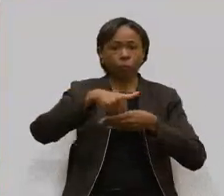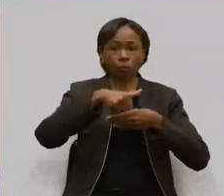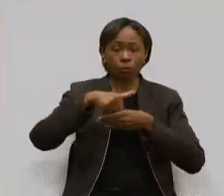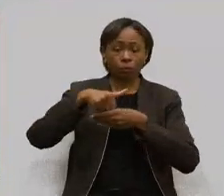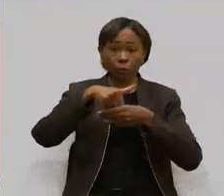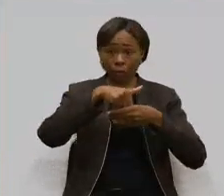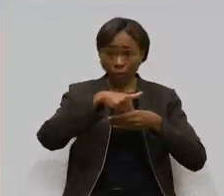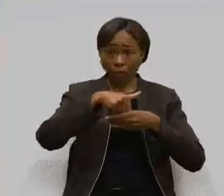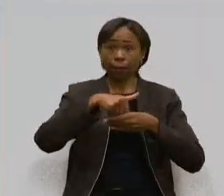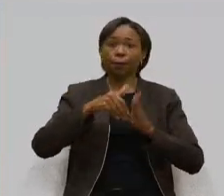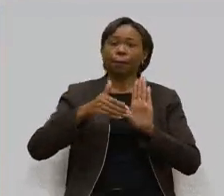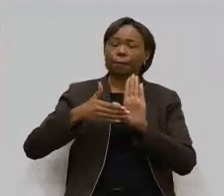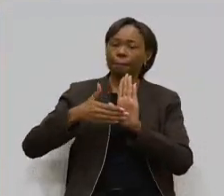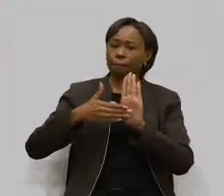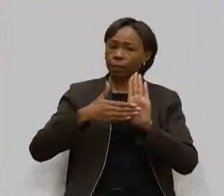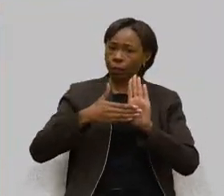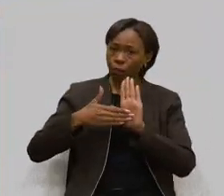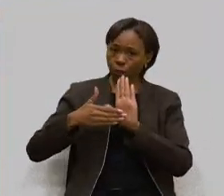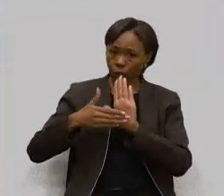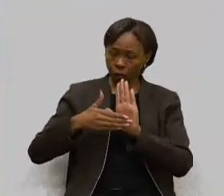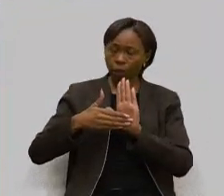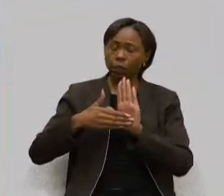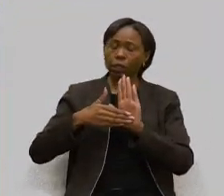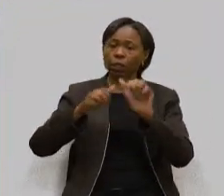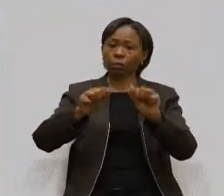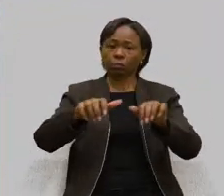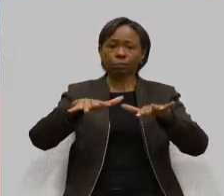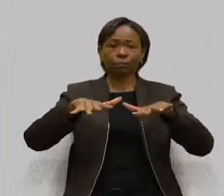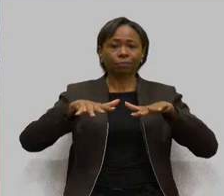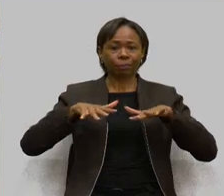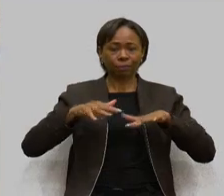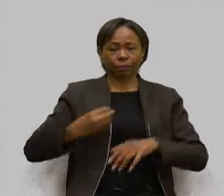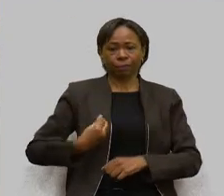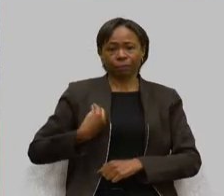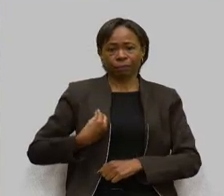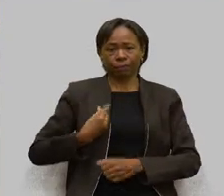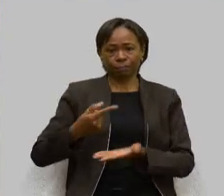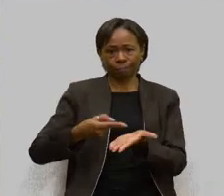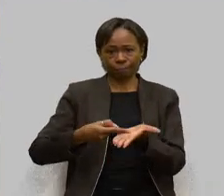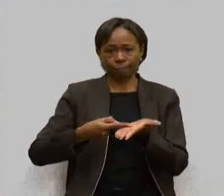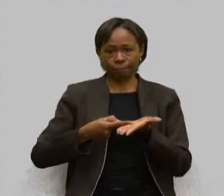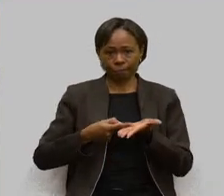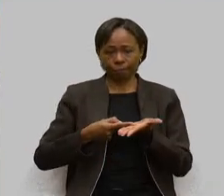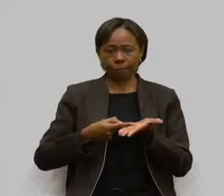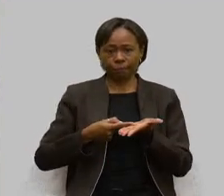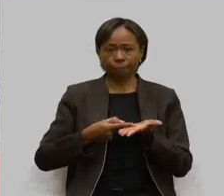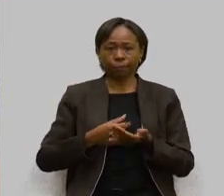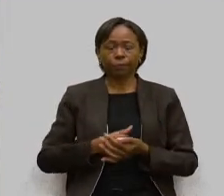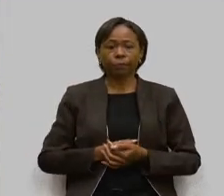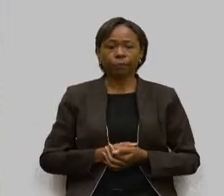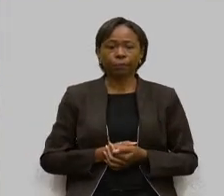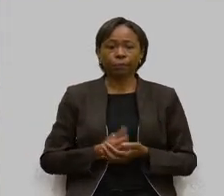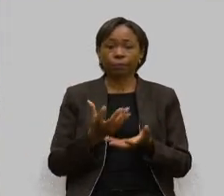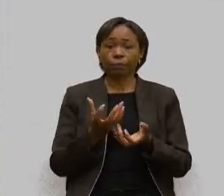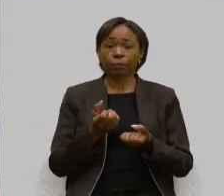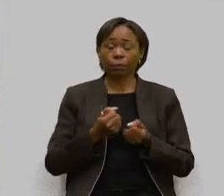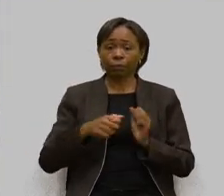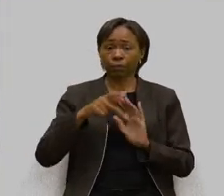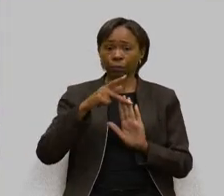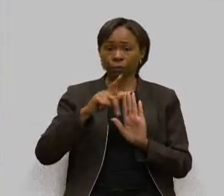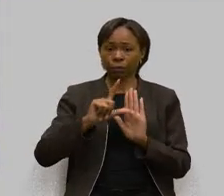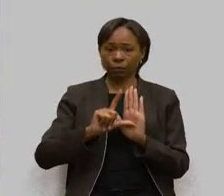comissão e realizar a audiência de convidado Presidente acusa o recebimento do projeto de lei